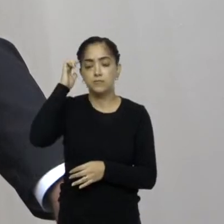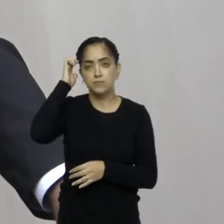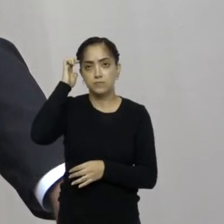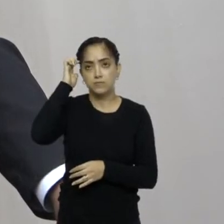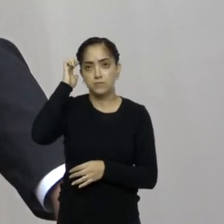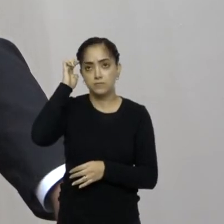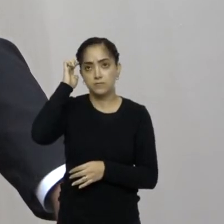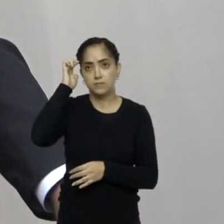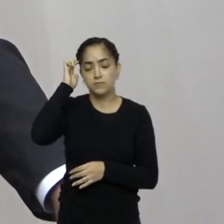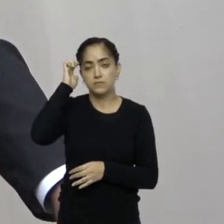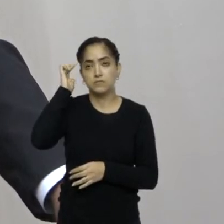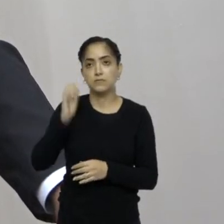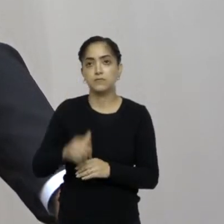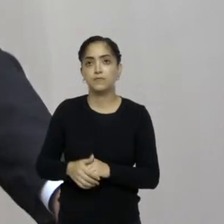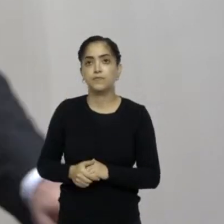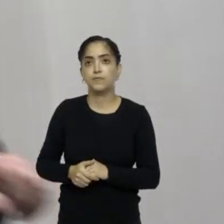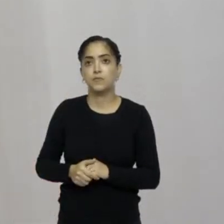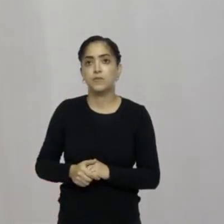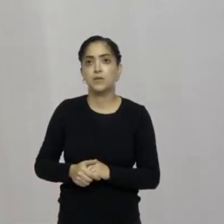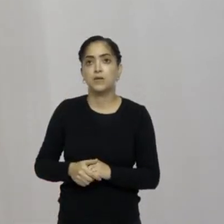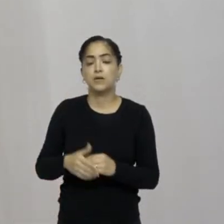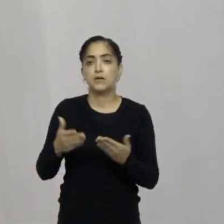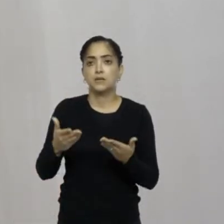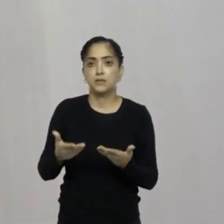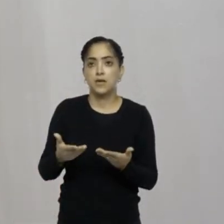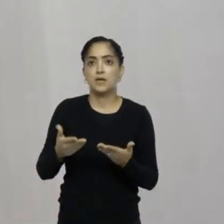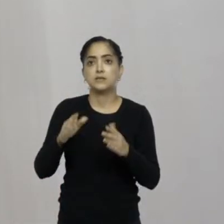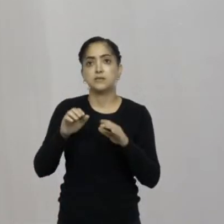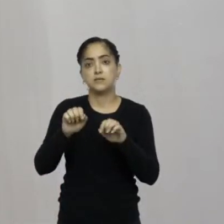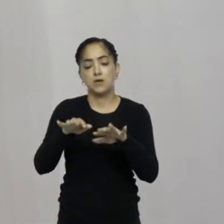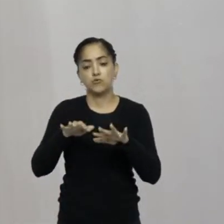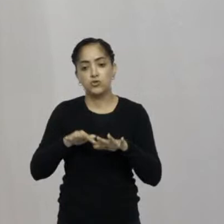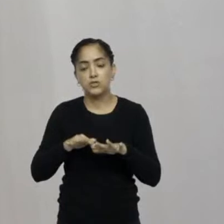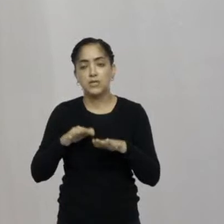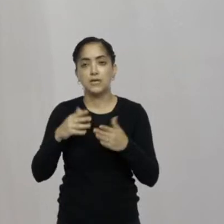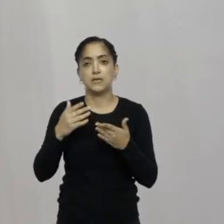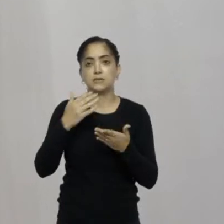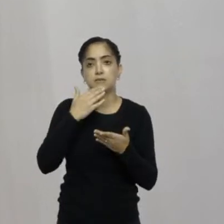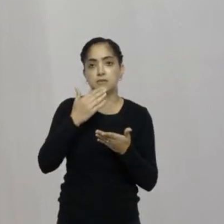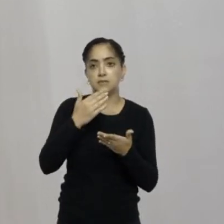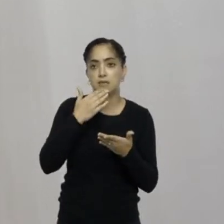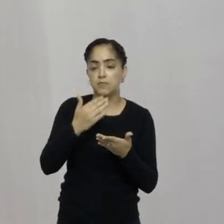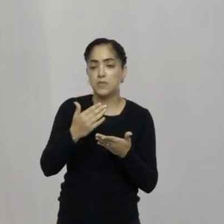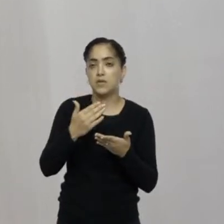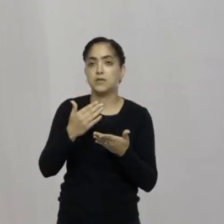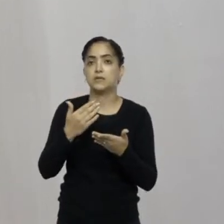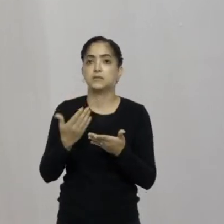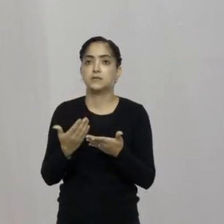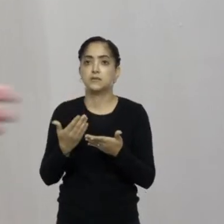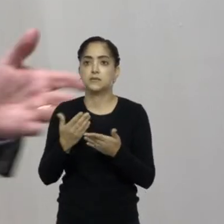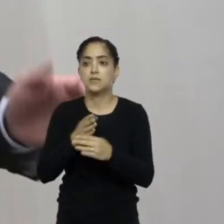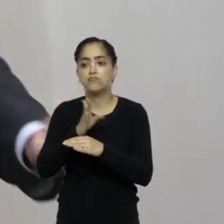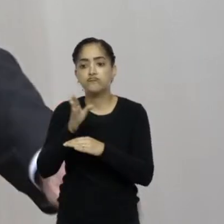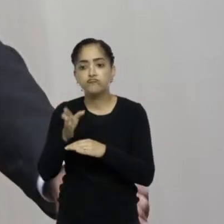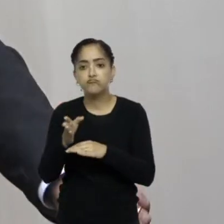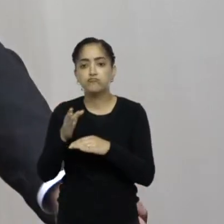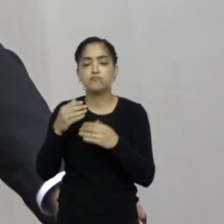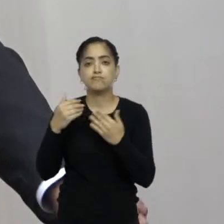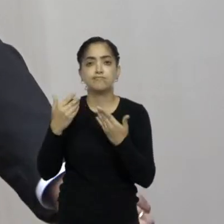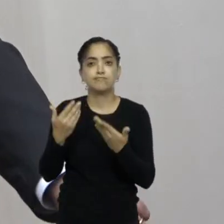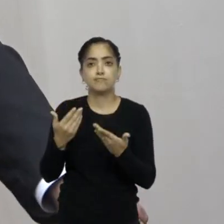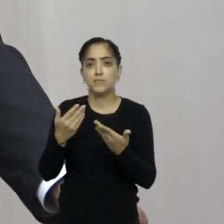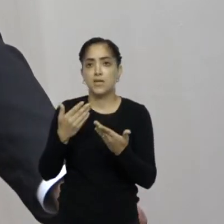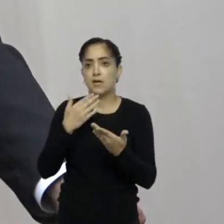no trato, nas nossas audiências, nas demandas que levávamos a ele, e as demandas são sempre as